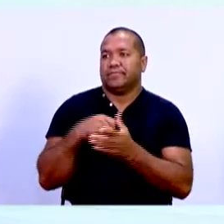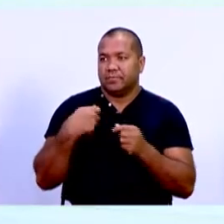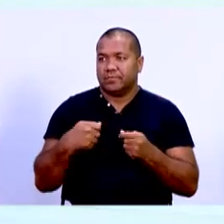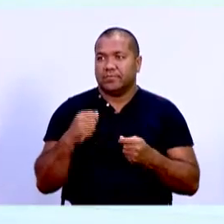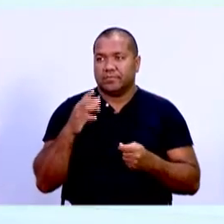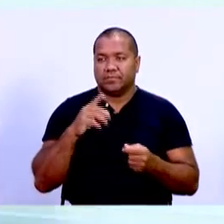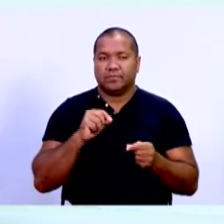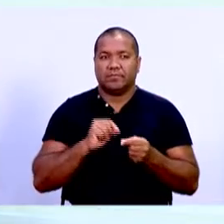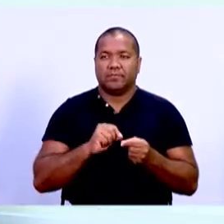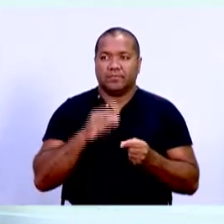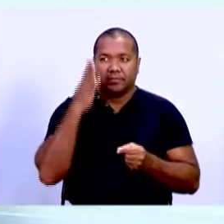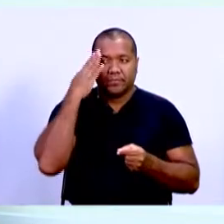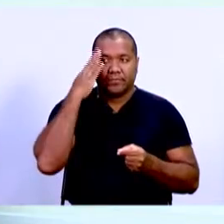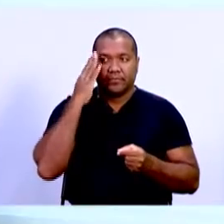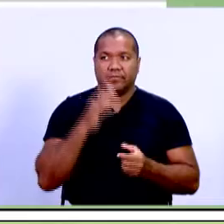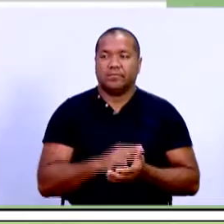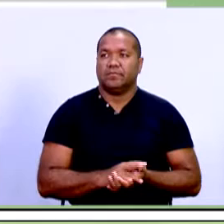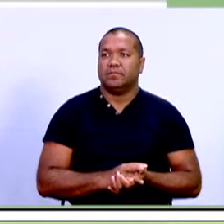solicitando.